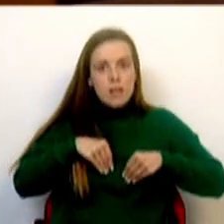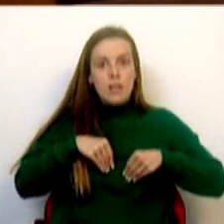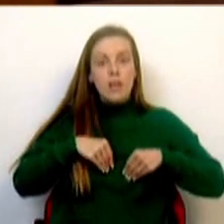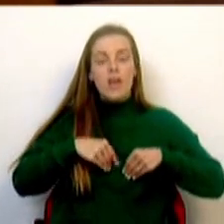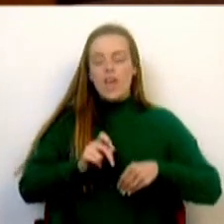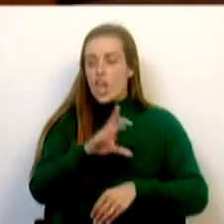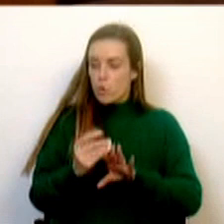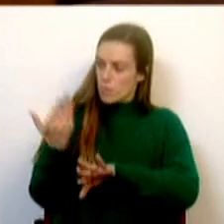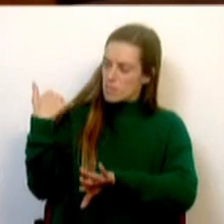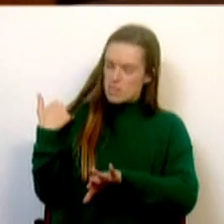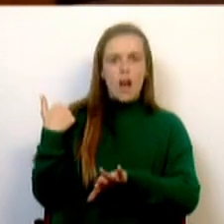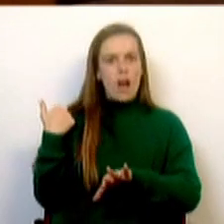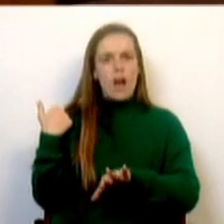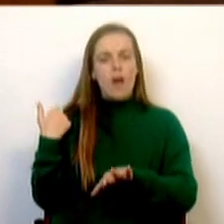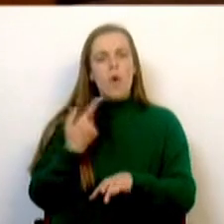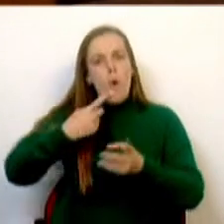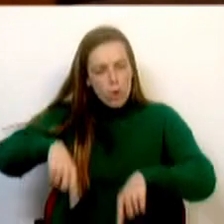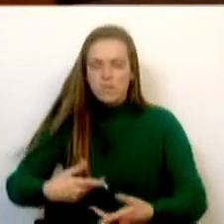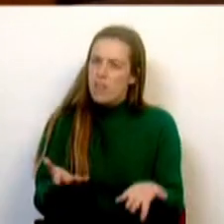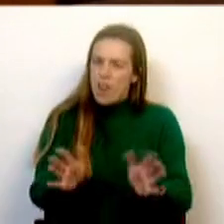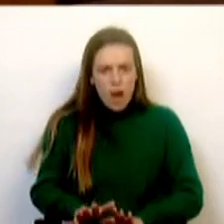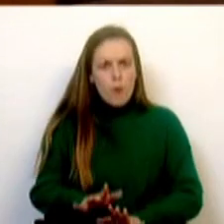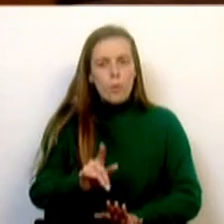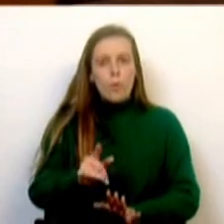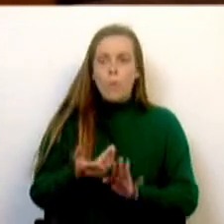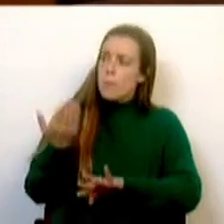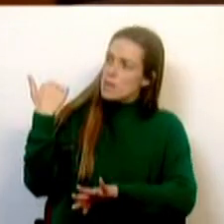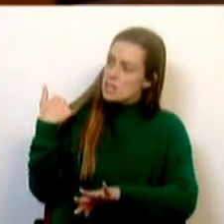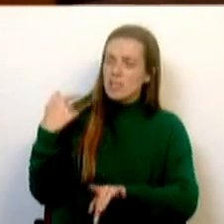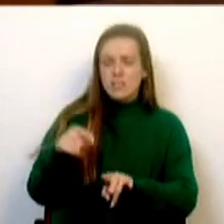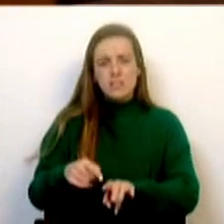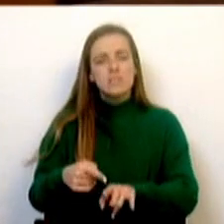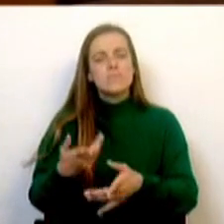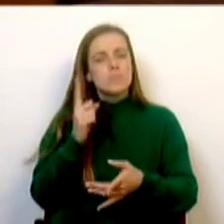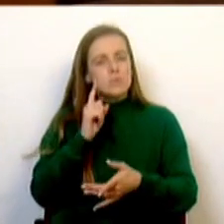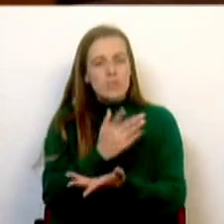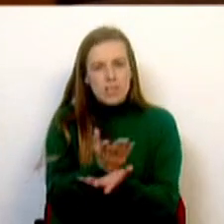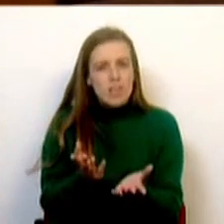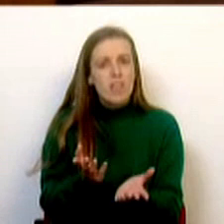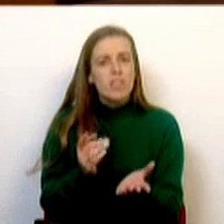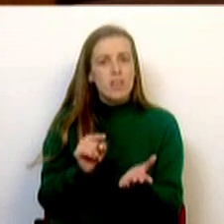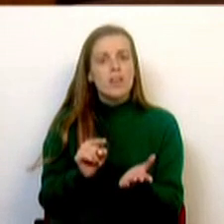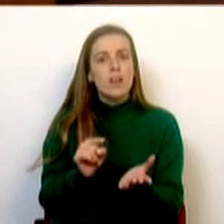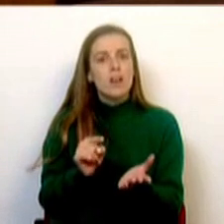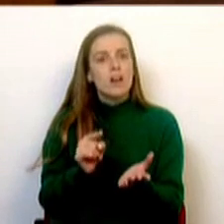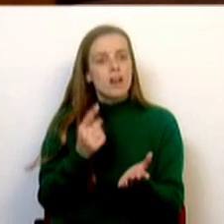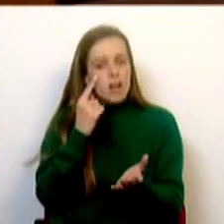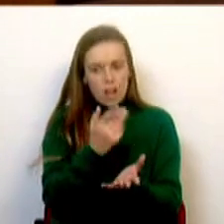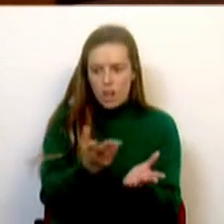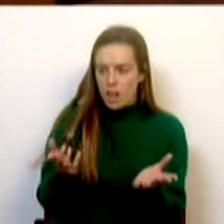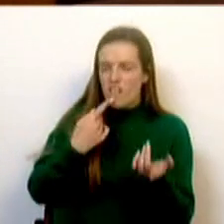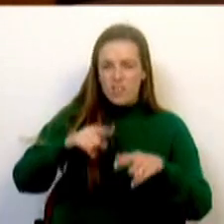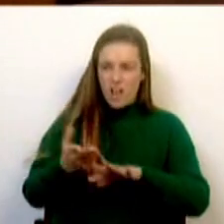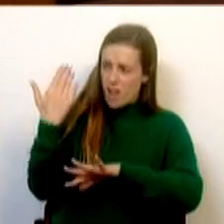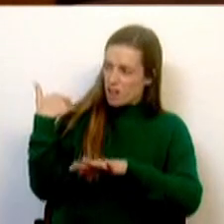erros do passado. O passado diz-nos que gestos simbólicos, até românticos, de reconhecimento isolado não serviram